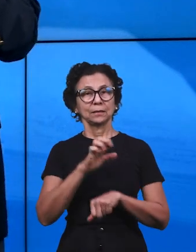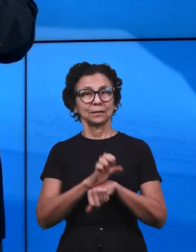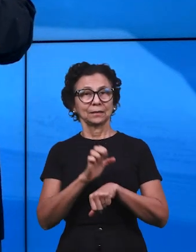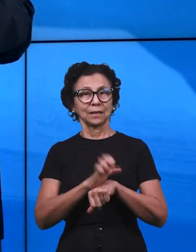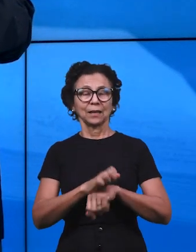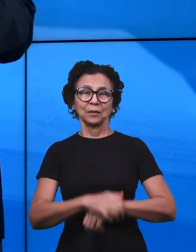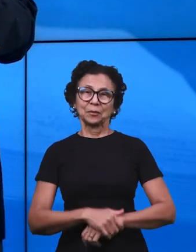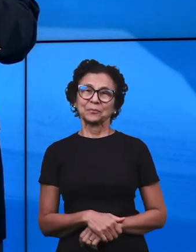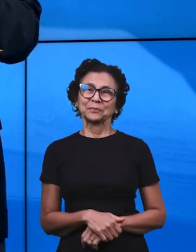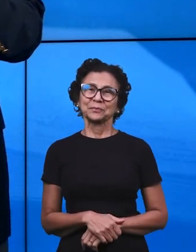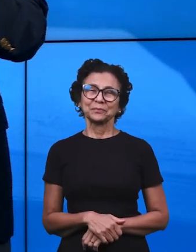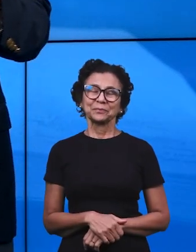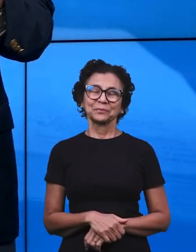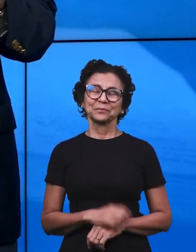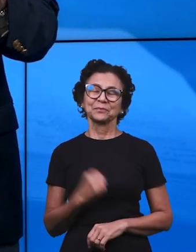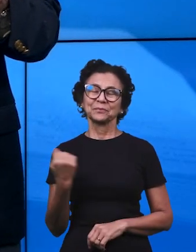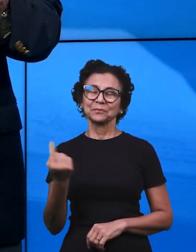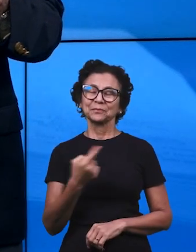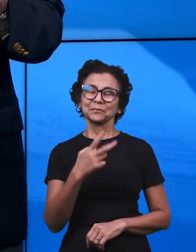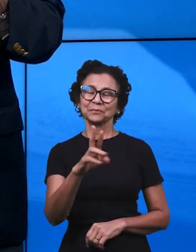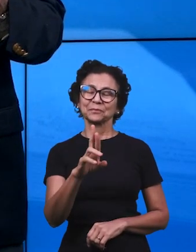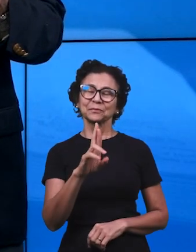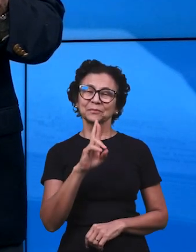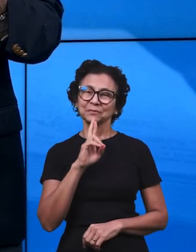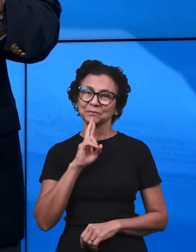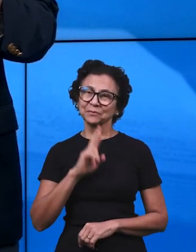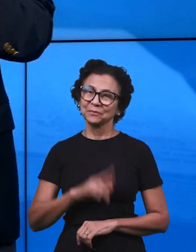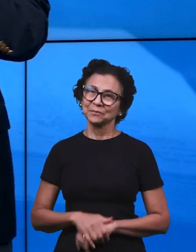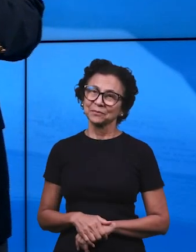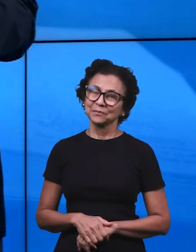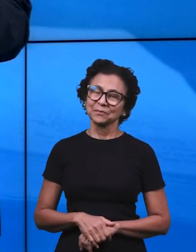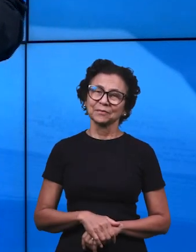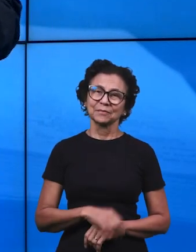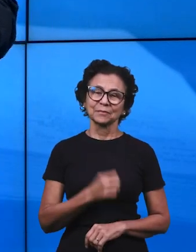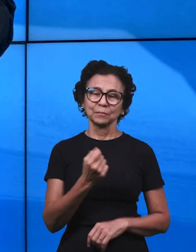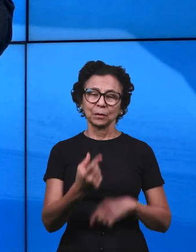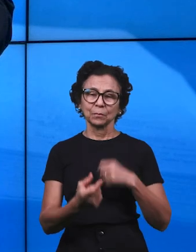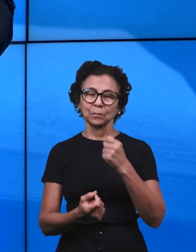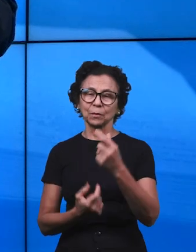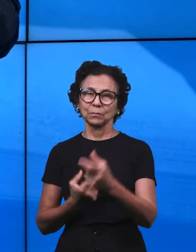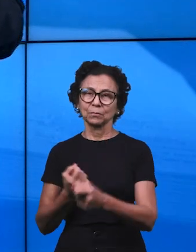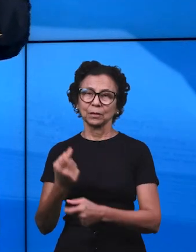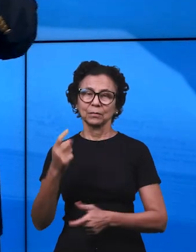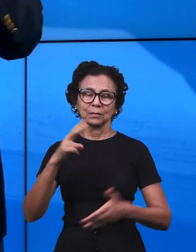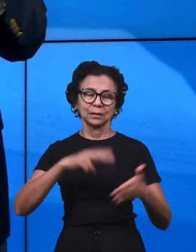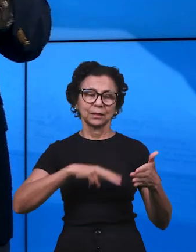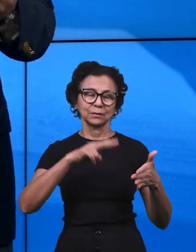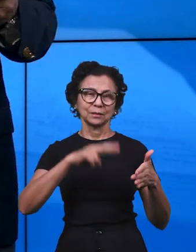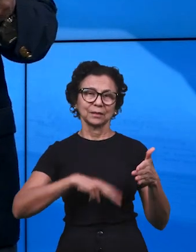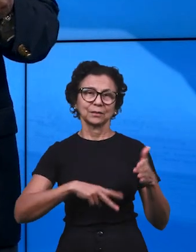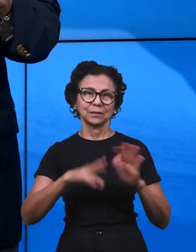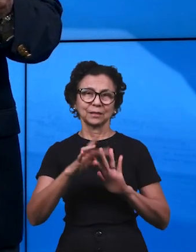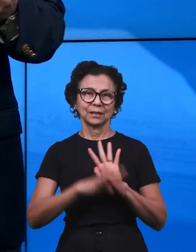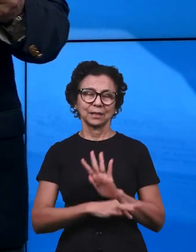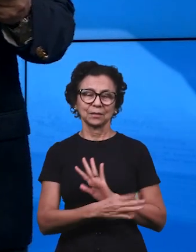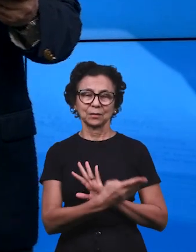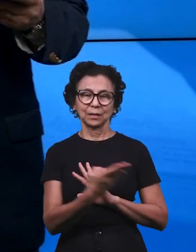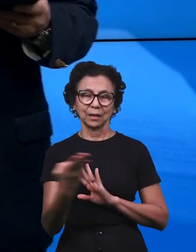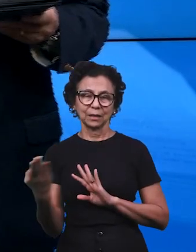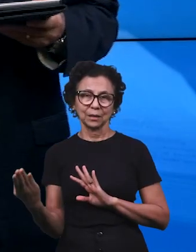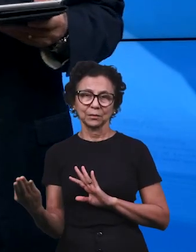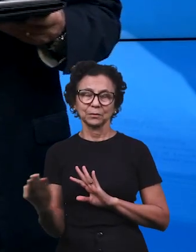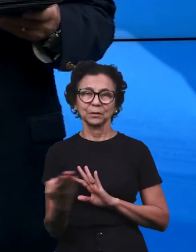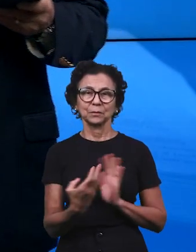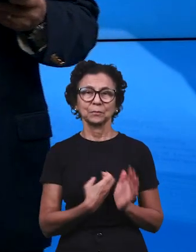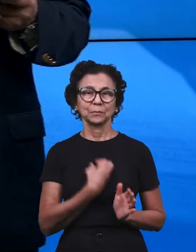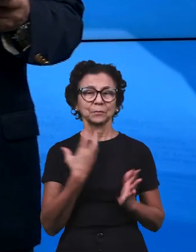participação muito boa ali, todos respondendo, mas um leu um texto bíblico, o outro leu outro texto bíblico, e nós pudemos ter uma participação